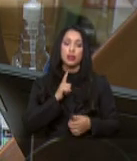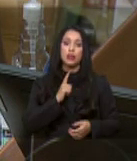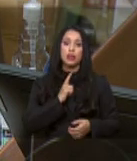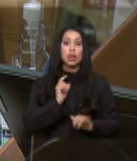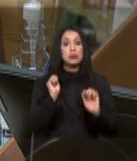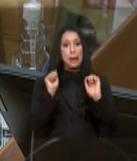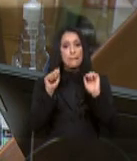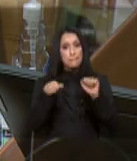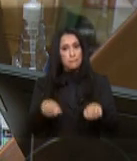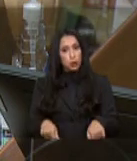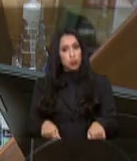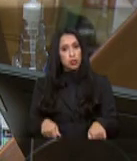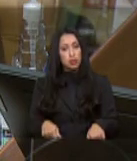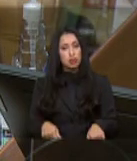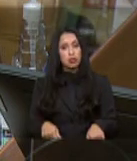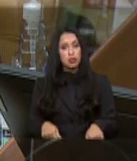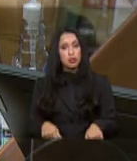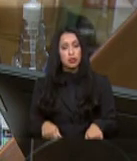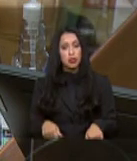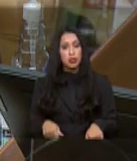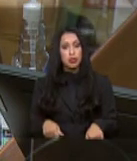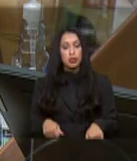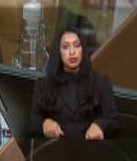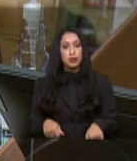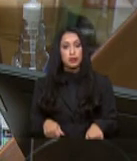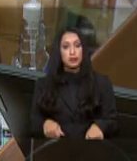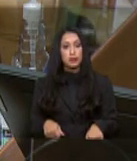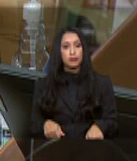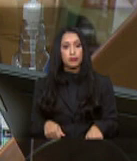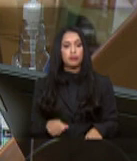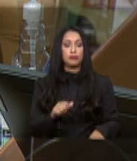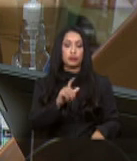a possibilidade de chegar, pelo que arguem